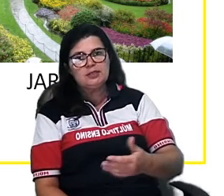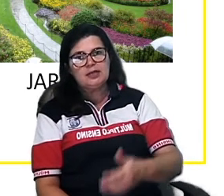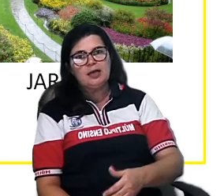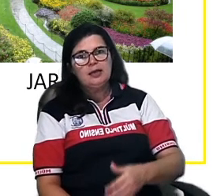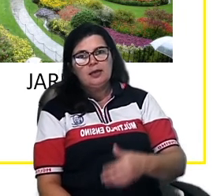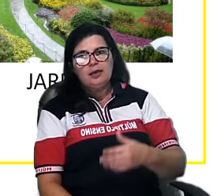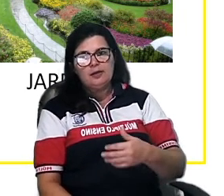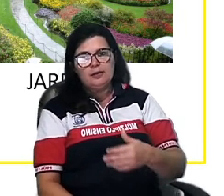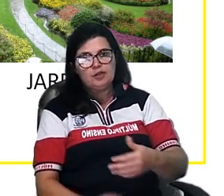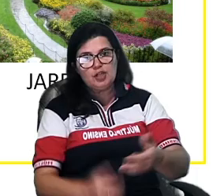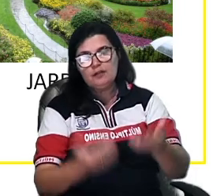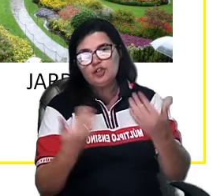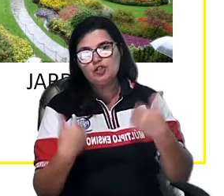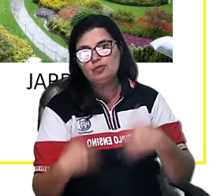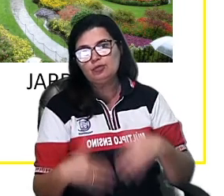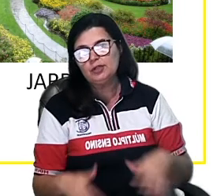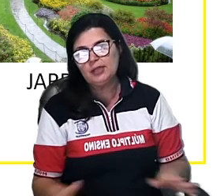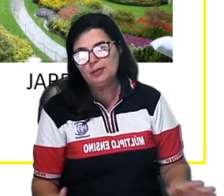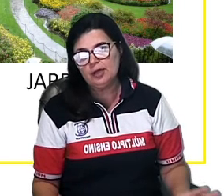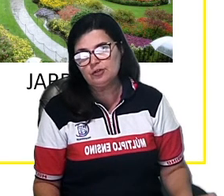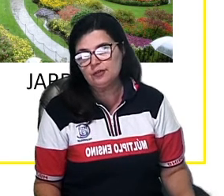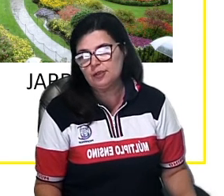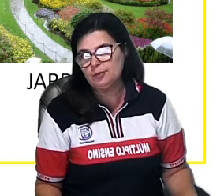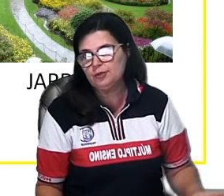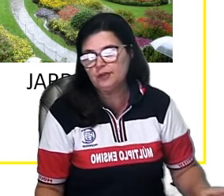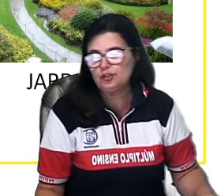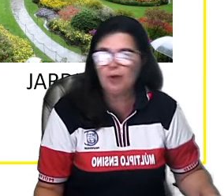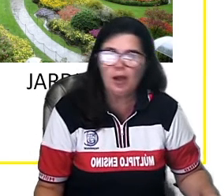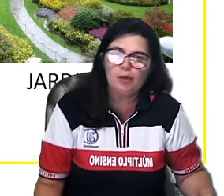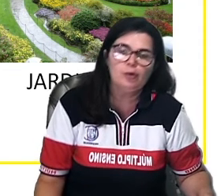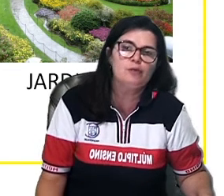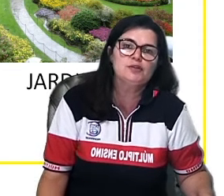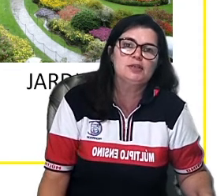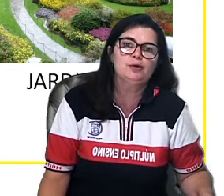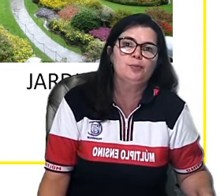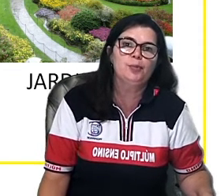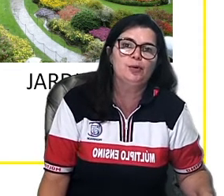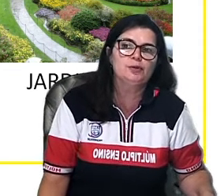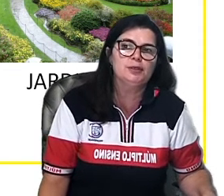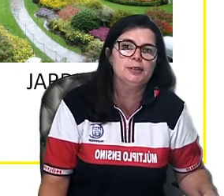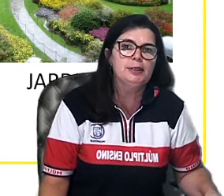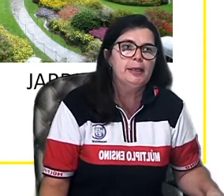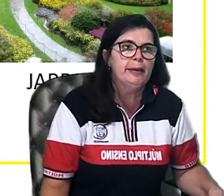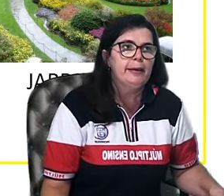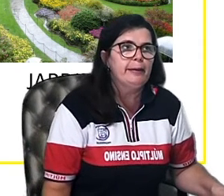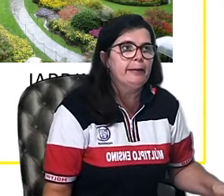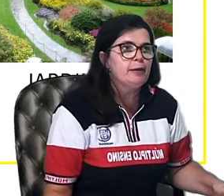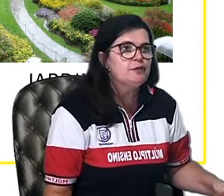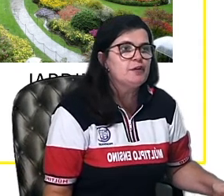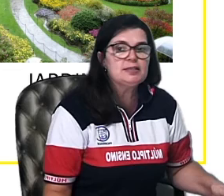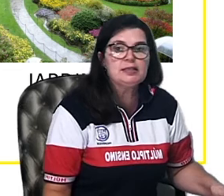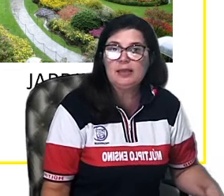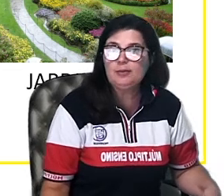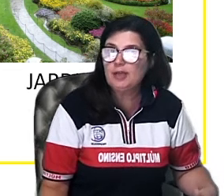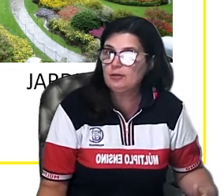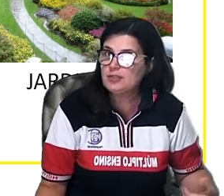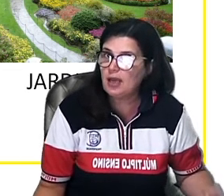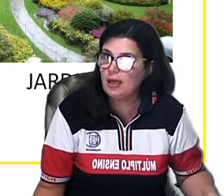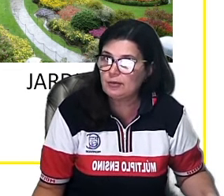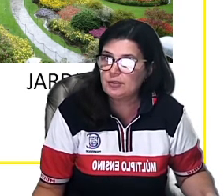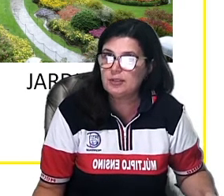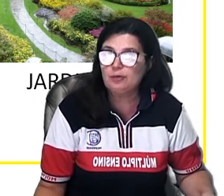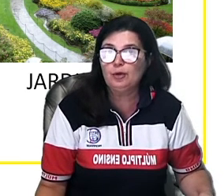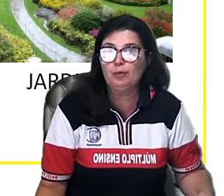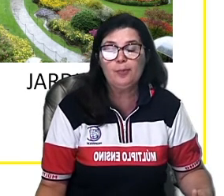pode utilizar, estar vestido com determinado tipo de vestuário, ou você não pode fazer